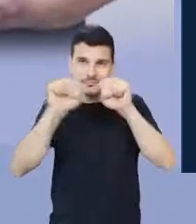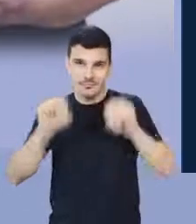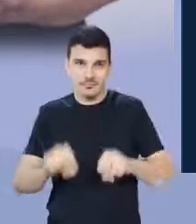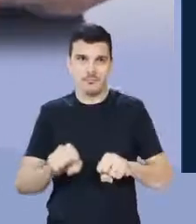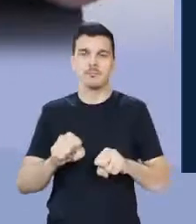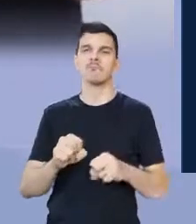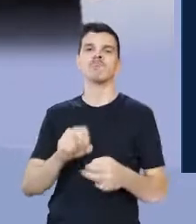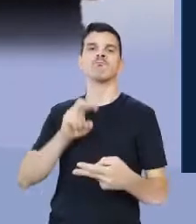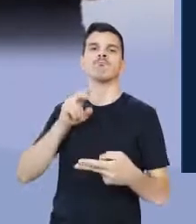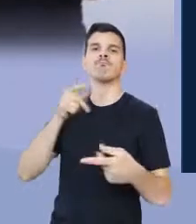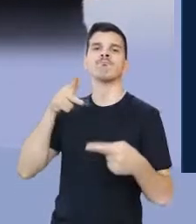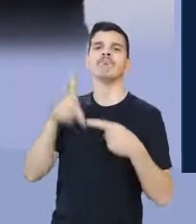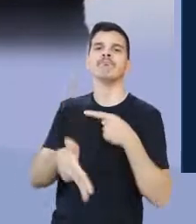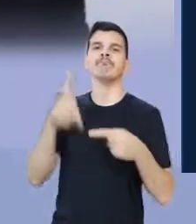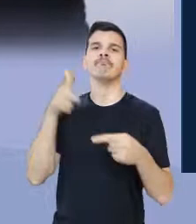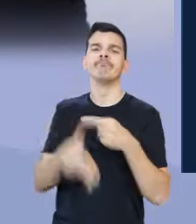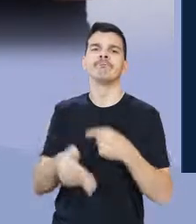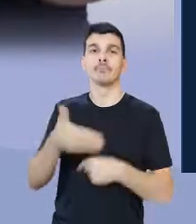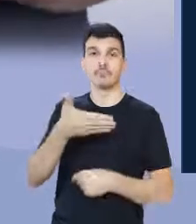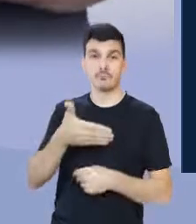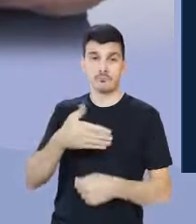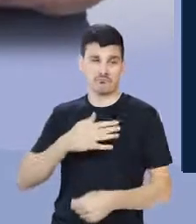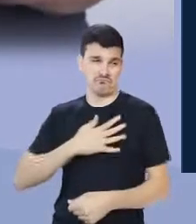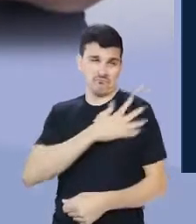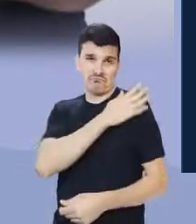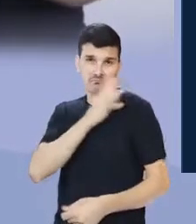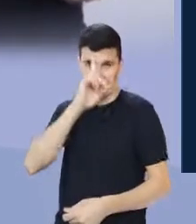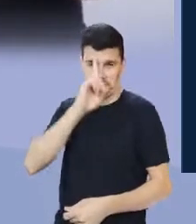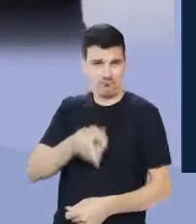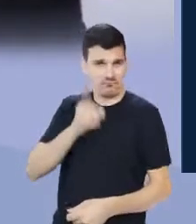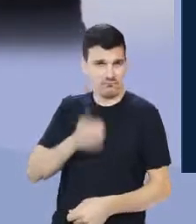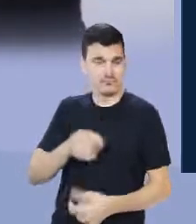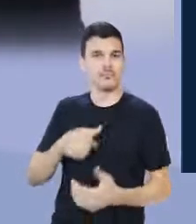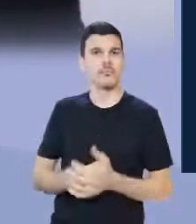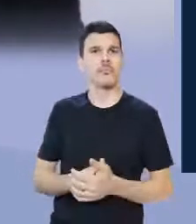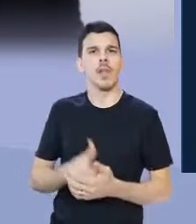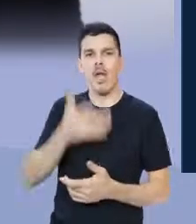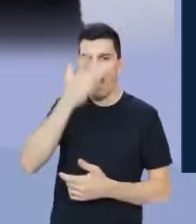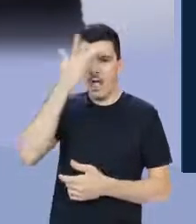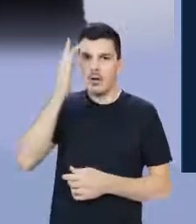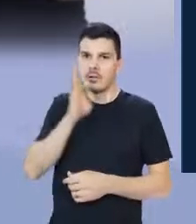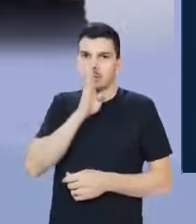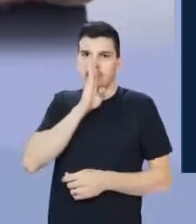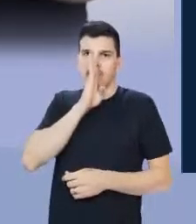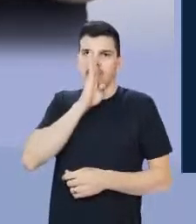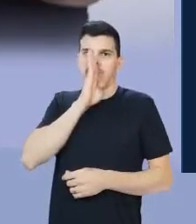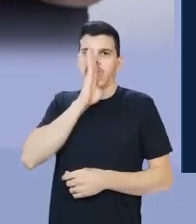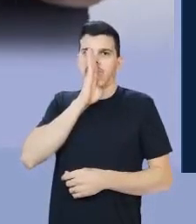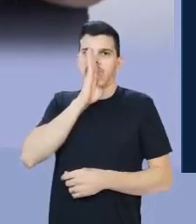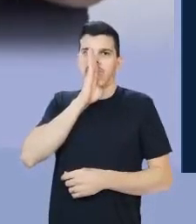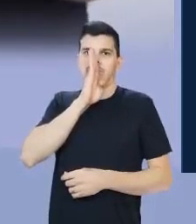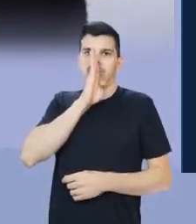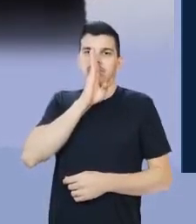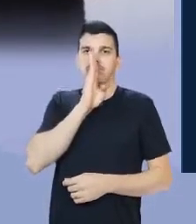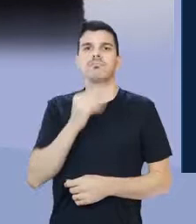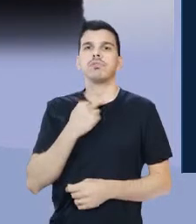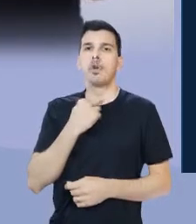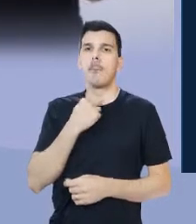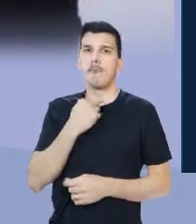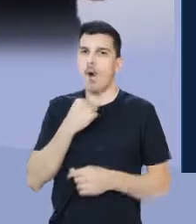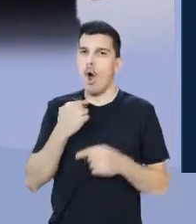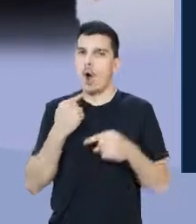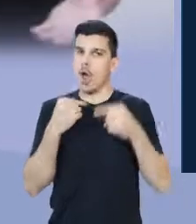sistema que reprimia. A ditadura militar, as pessoas estavam submetidas, não